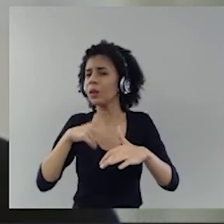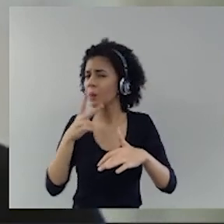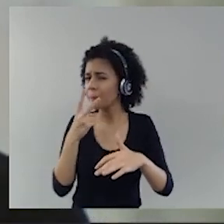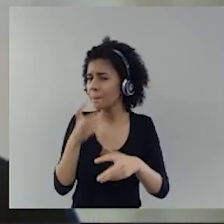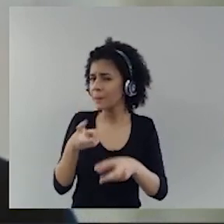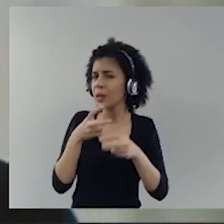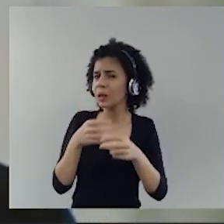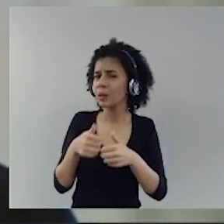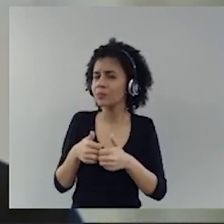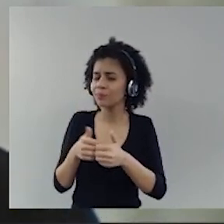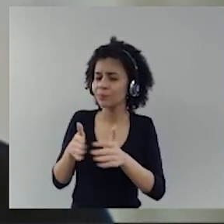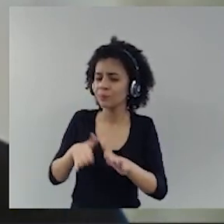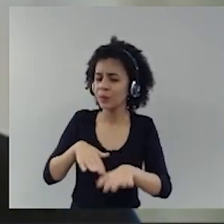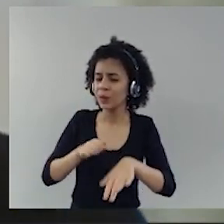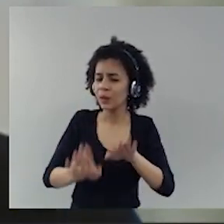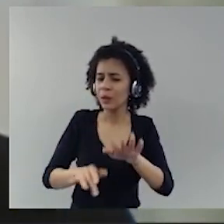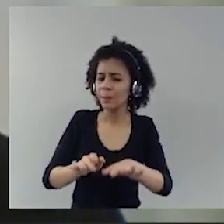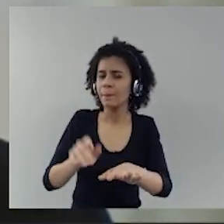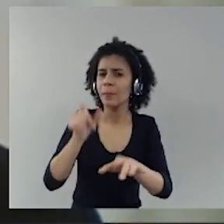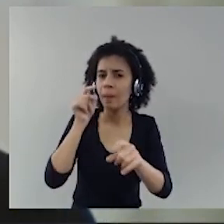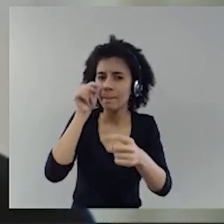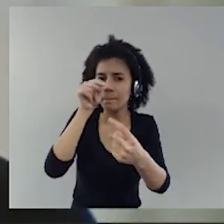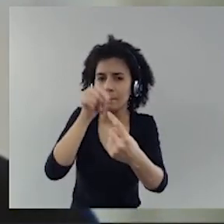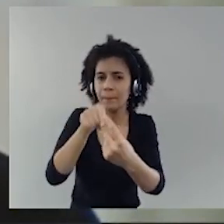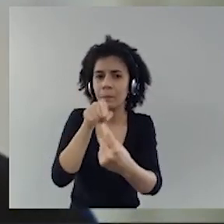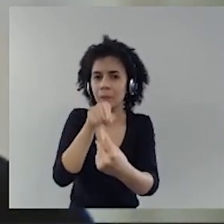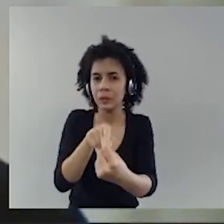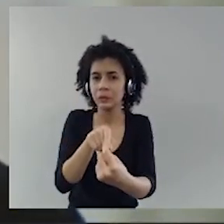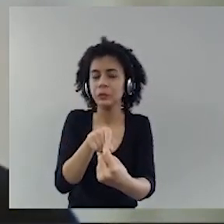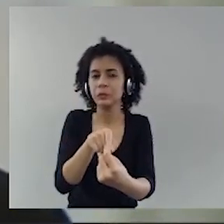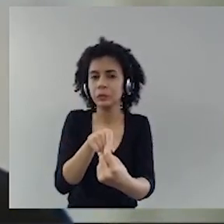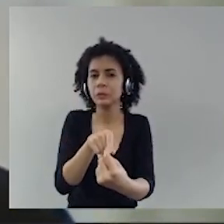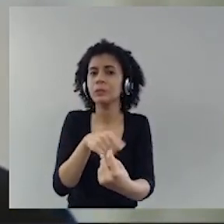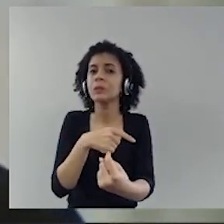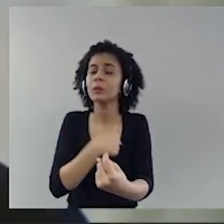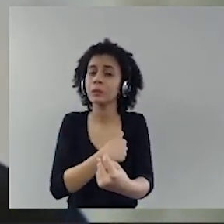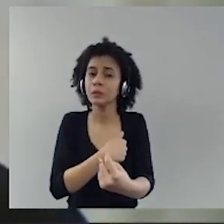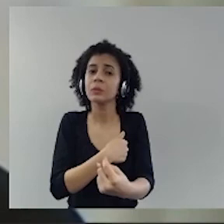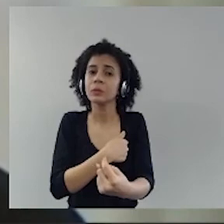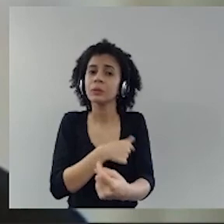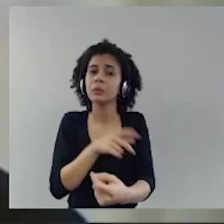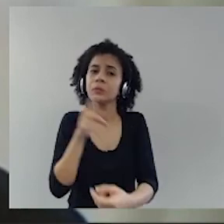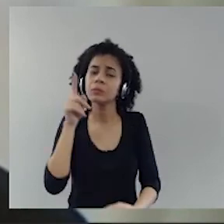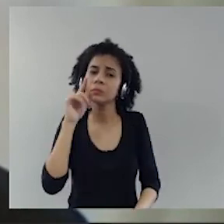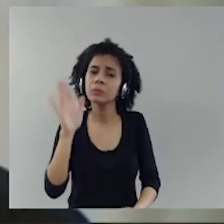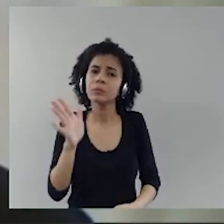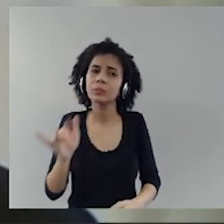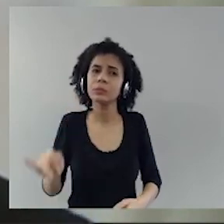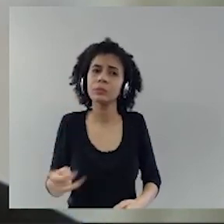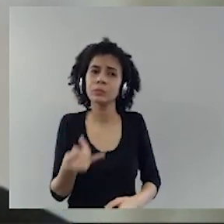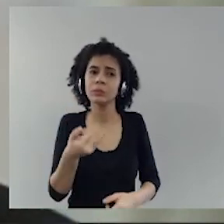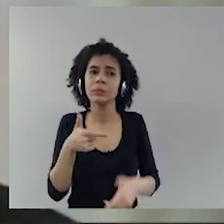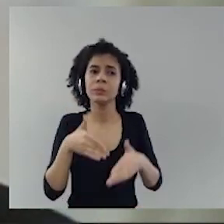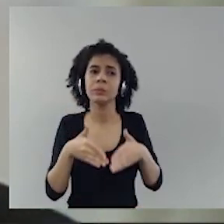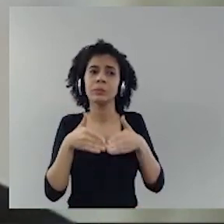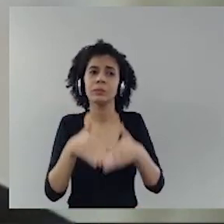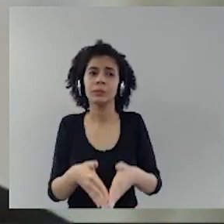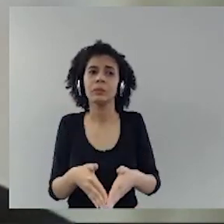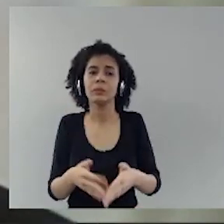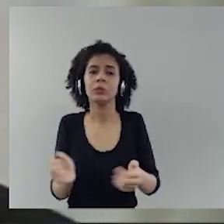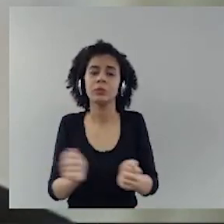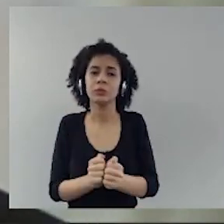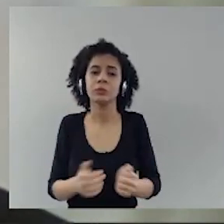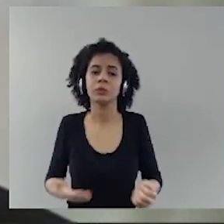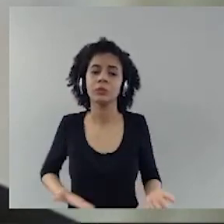para este este este ponto eu aqui há poucos poucos dias tive a oportunidade de conversar com